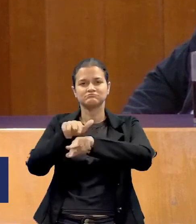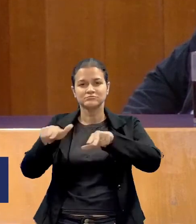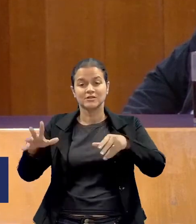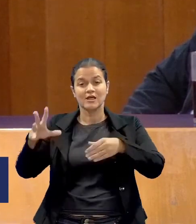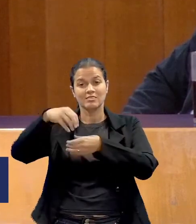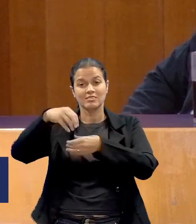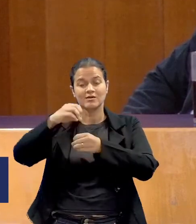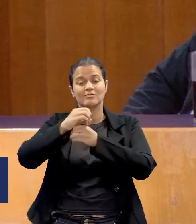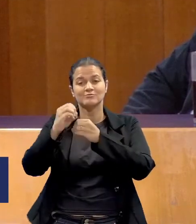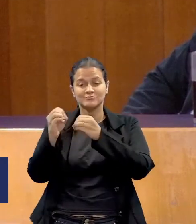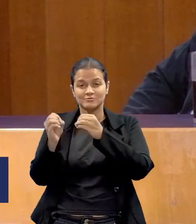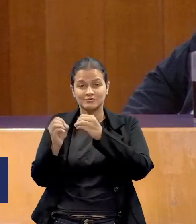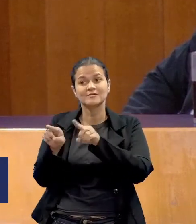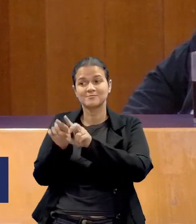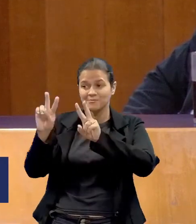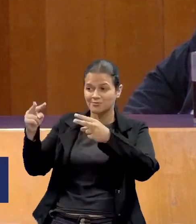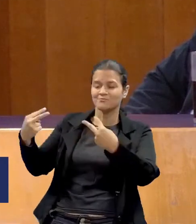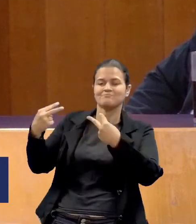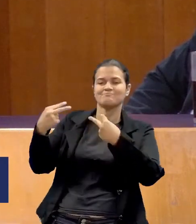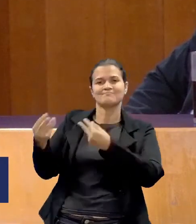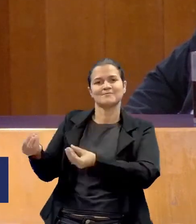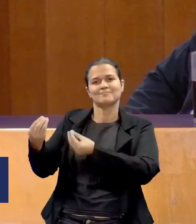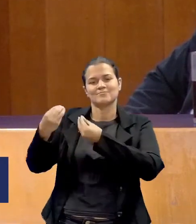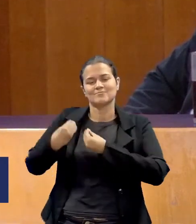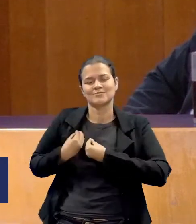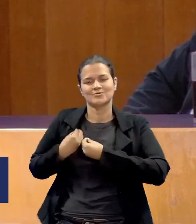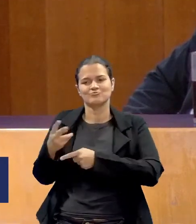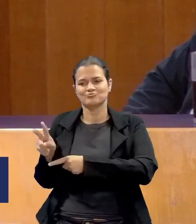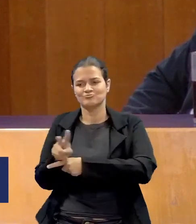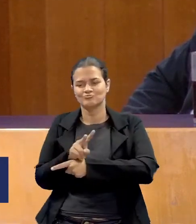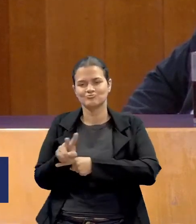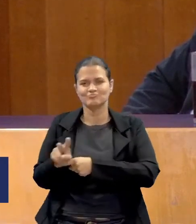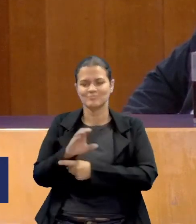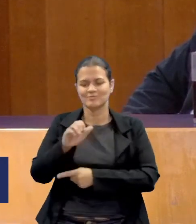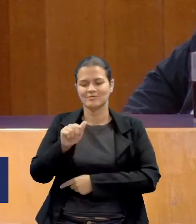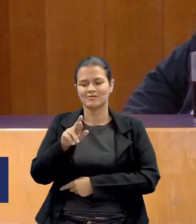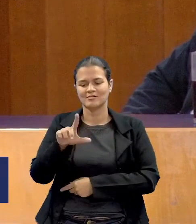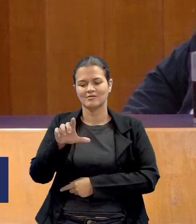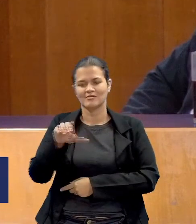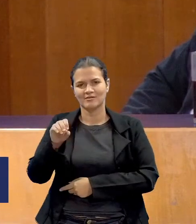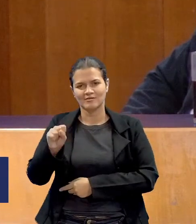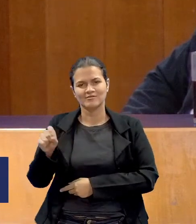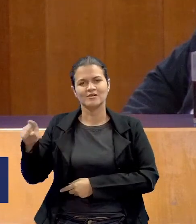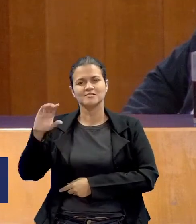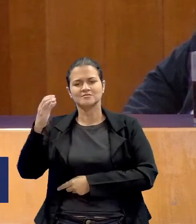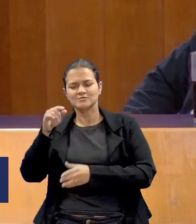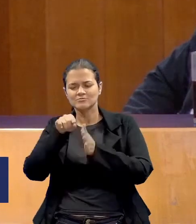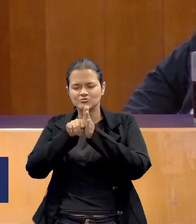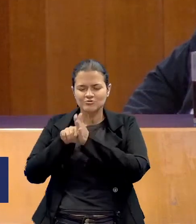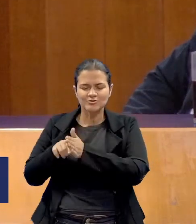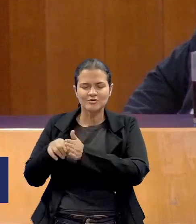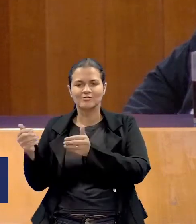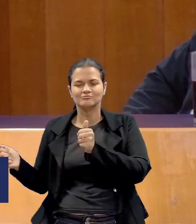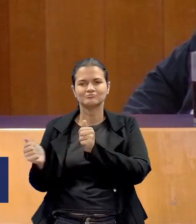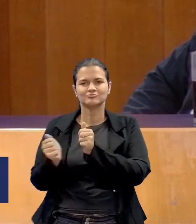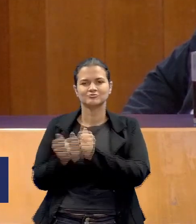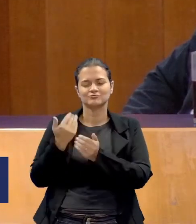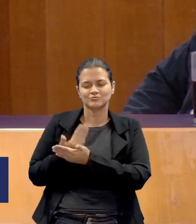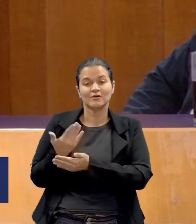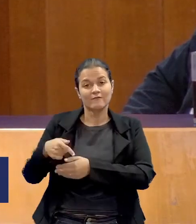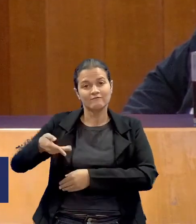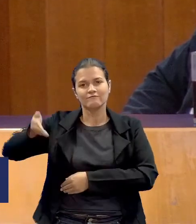me enxergou e me deu um supervisor, Carlos Hugo Santander, cientista político peruano, que agora está na